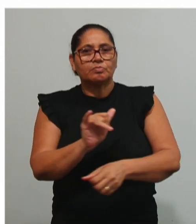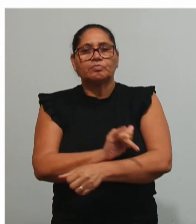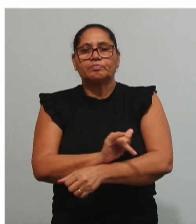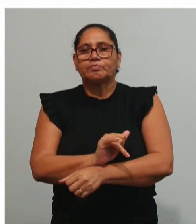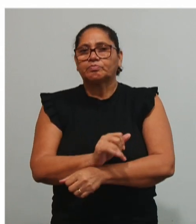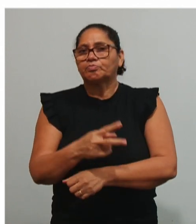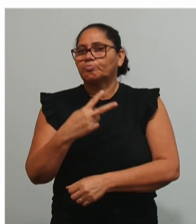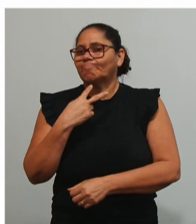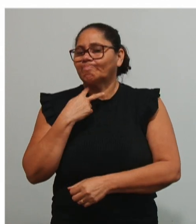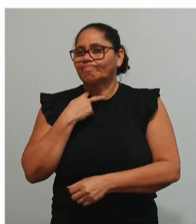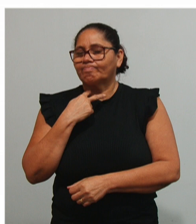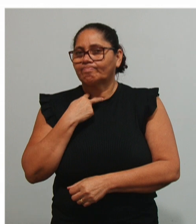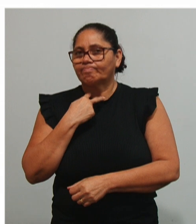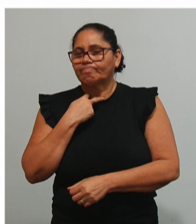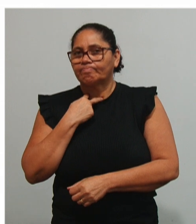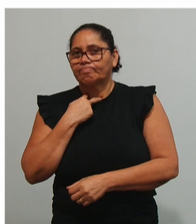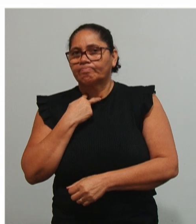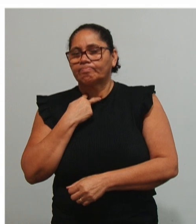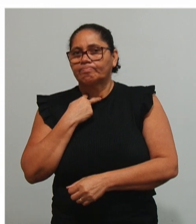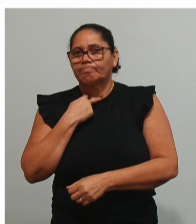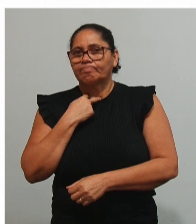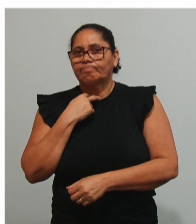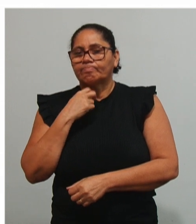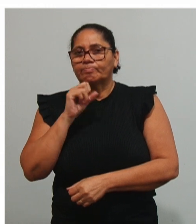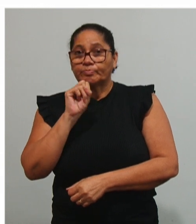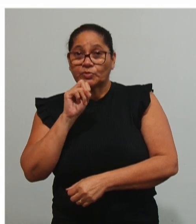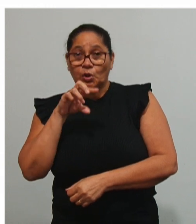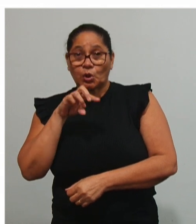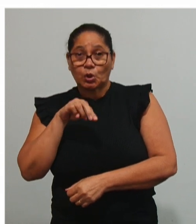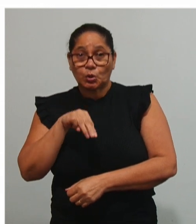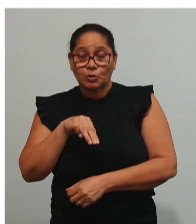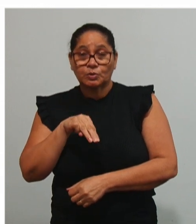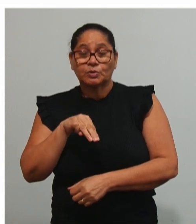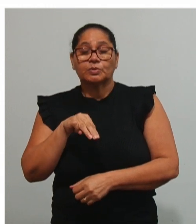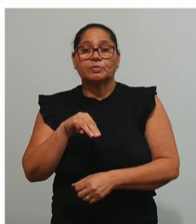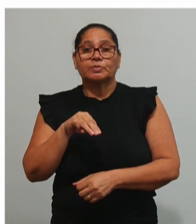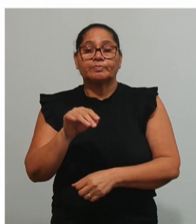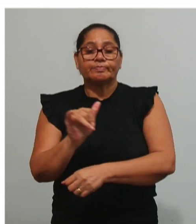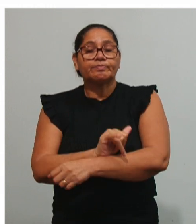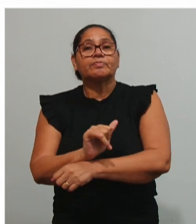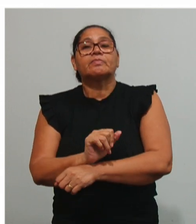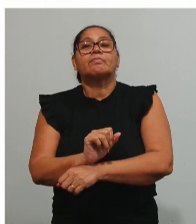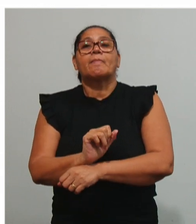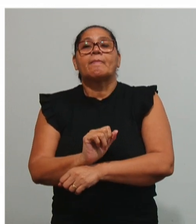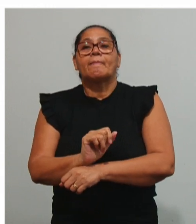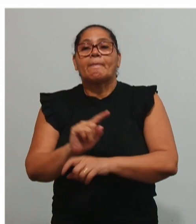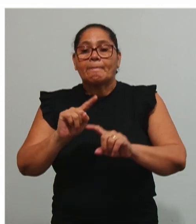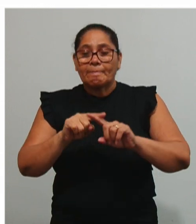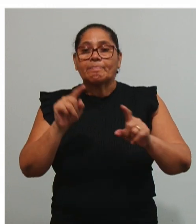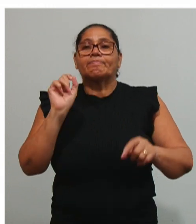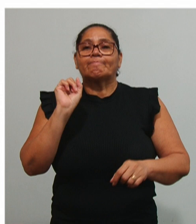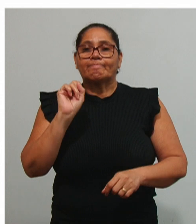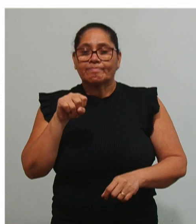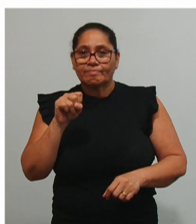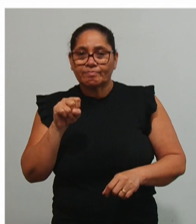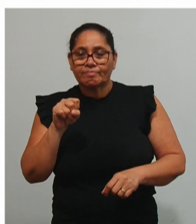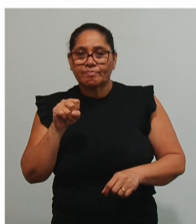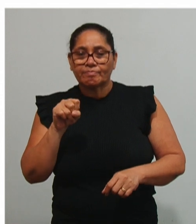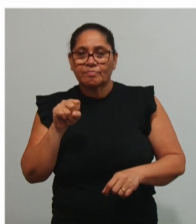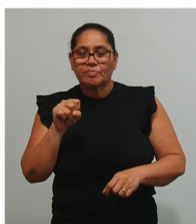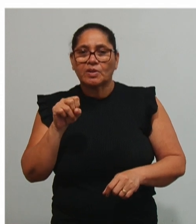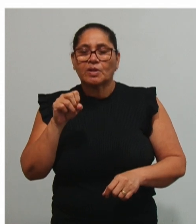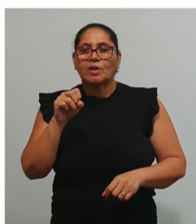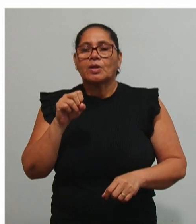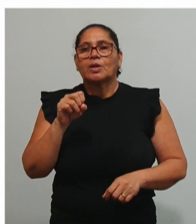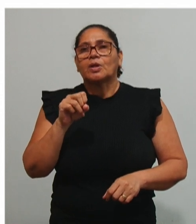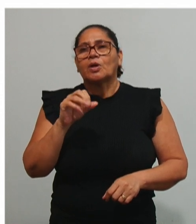não pode ser sinônimo de concepção da estratégia, mas ele é sim uma abordagem de